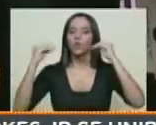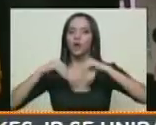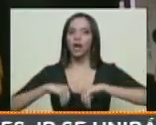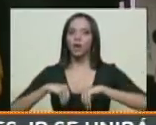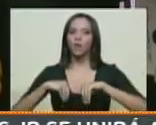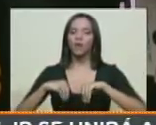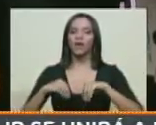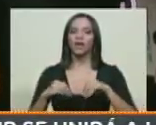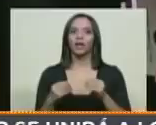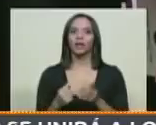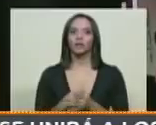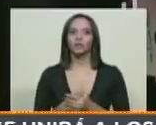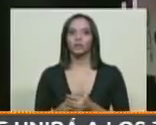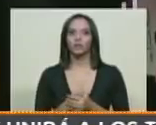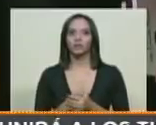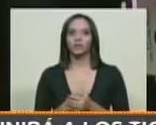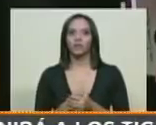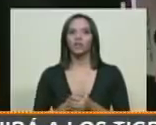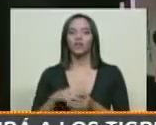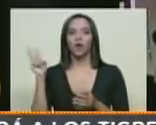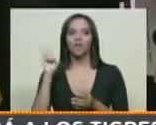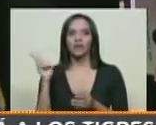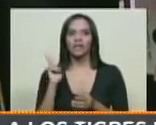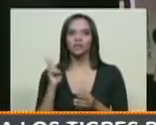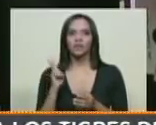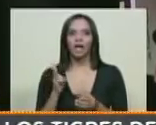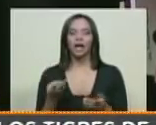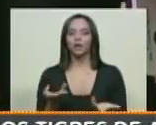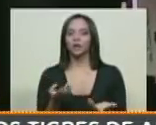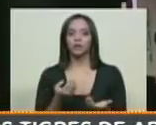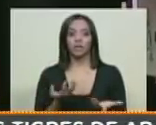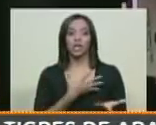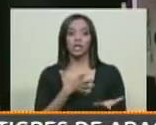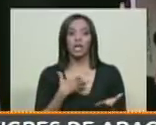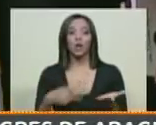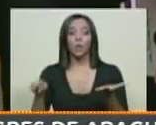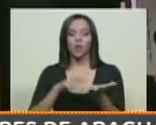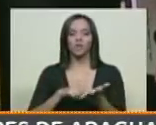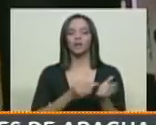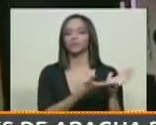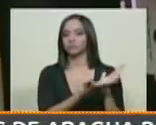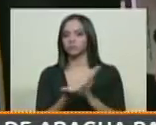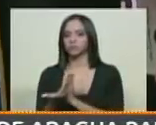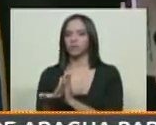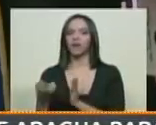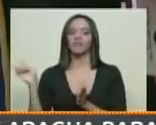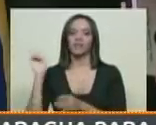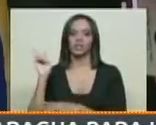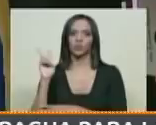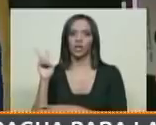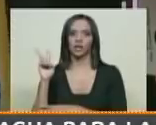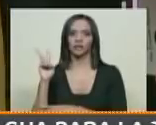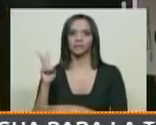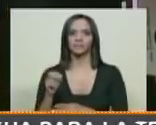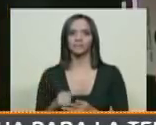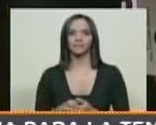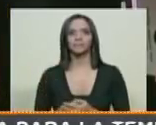Boa Vista. Os venezuelanos e trazer a todos os venezuelanos que queiram regressar a Venezuela.